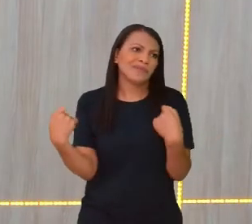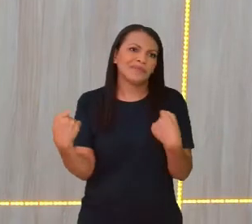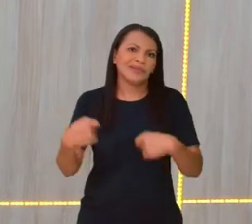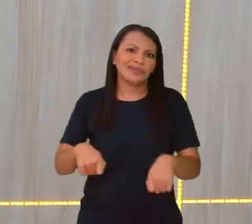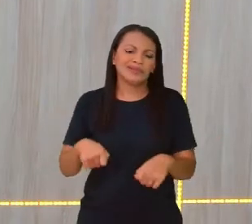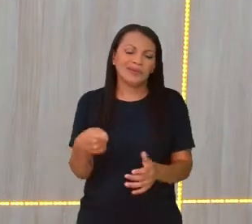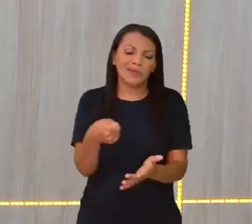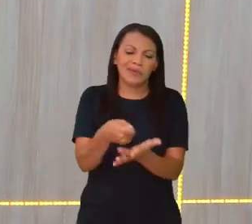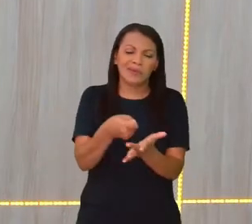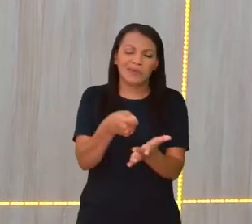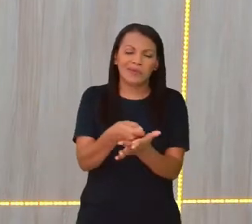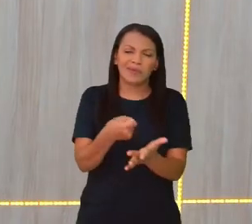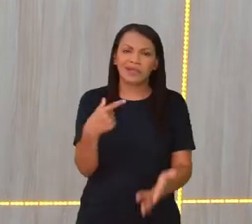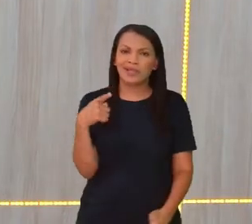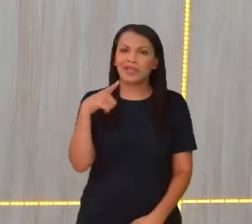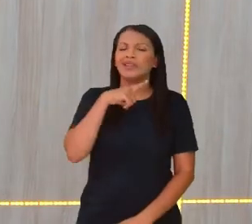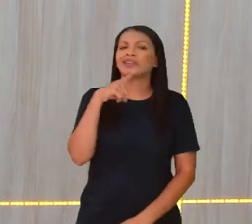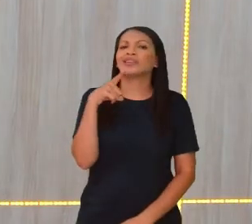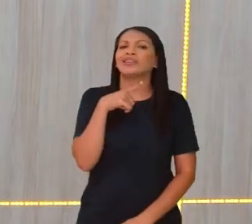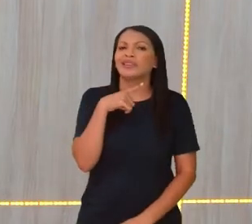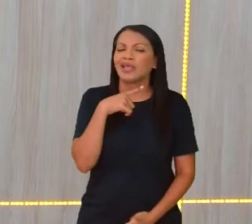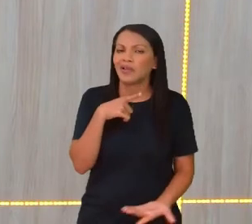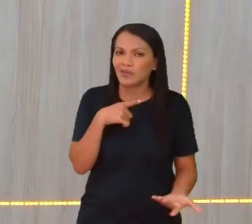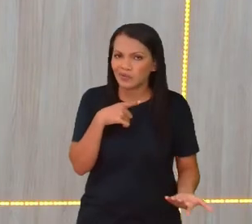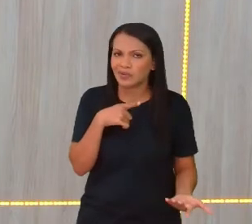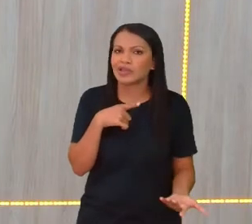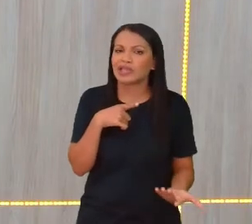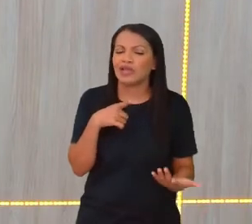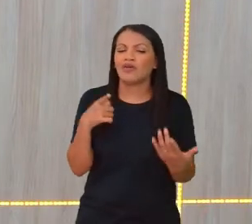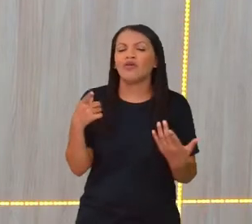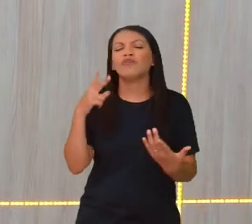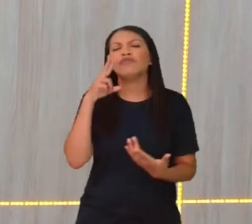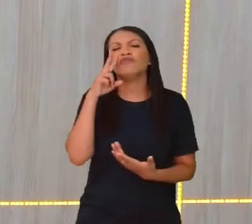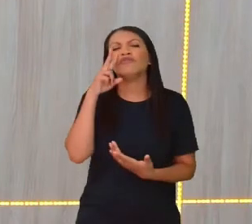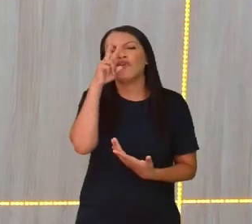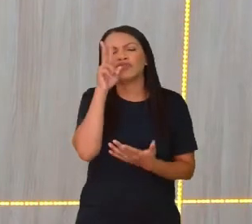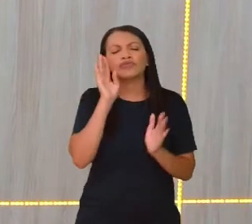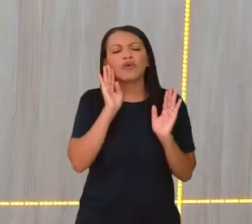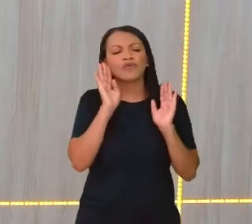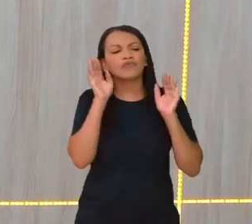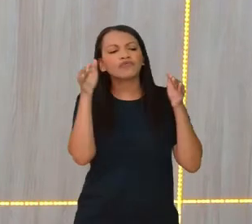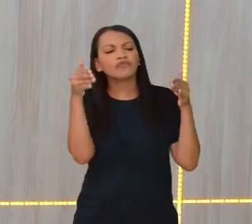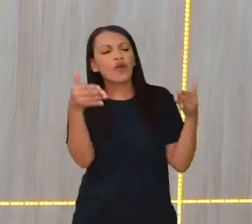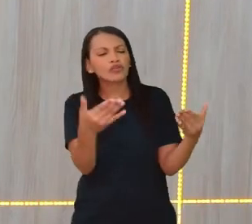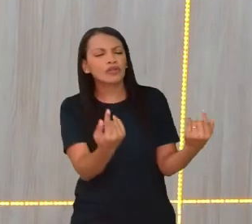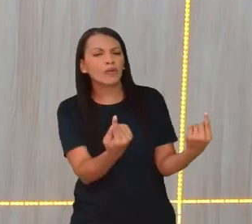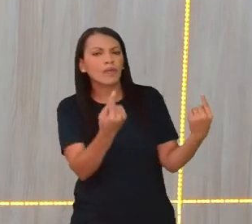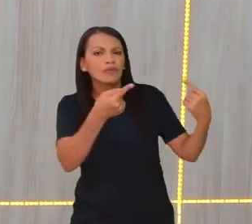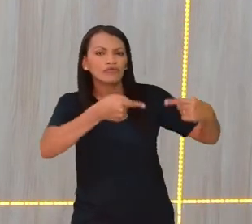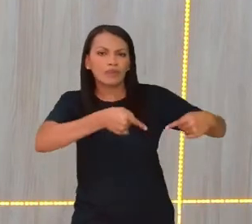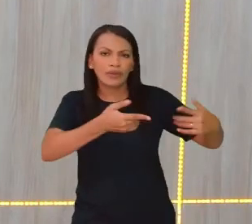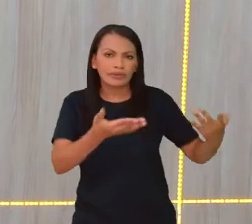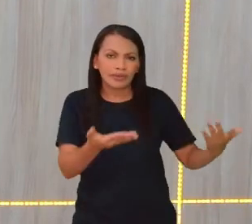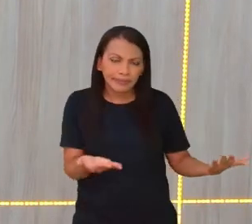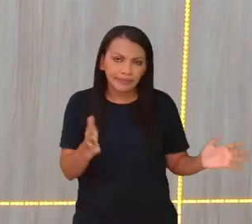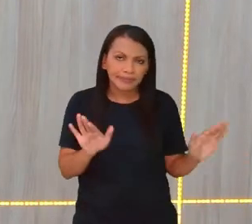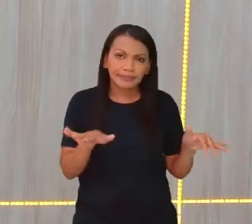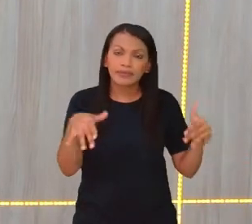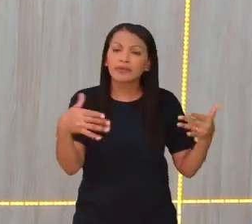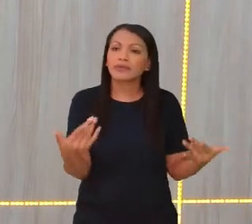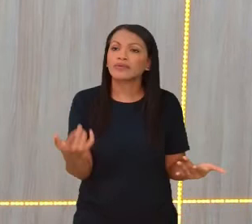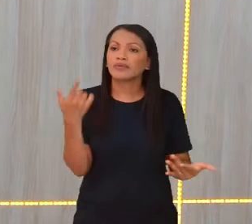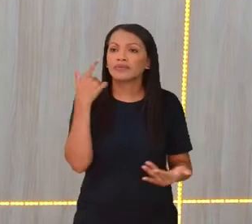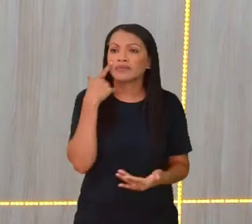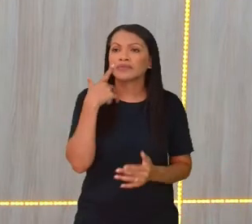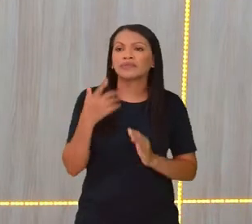necessariamente tem esse lado aí mais forte voltado para as competições, né? Então, o Tai